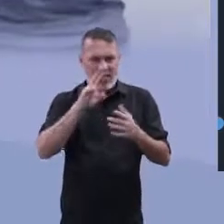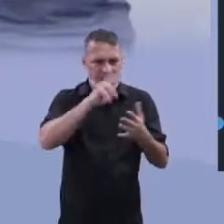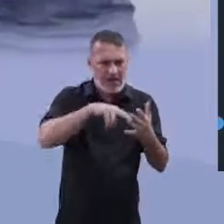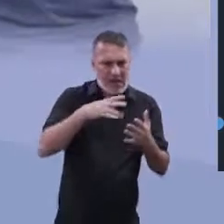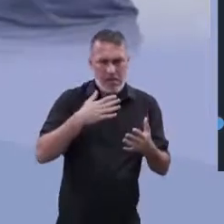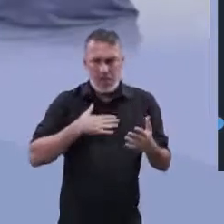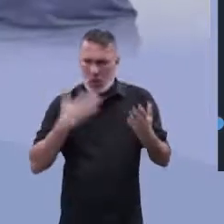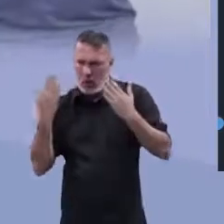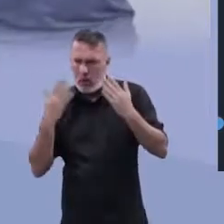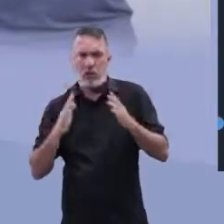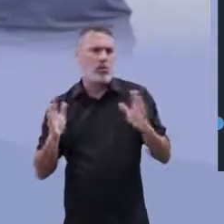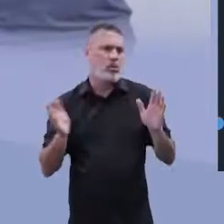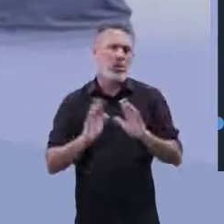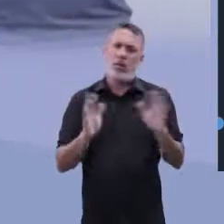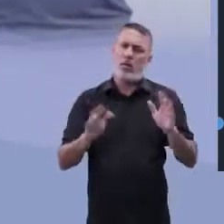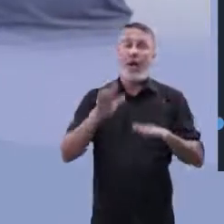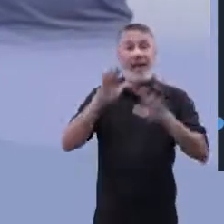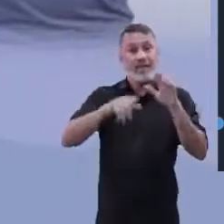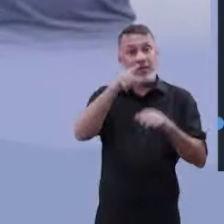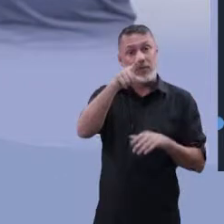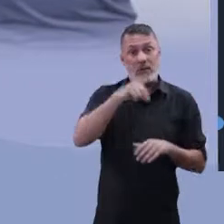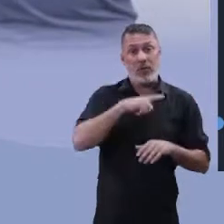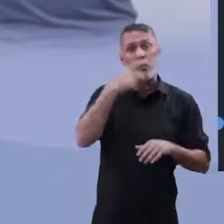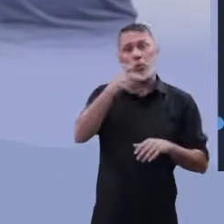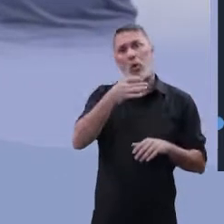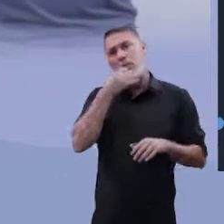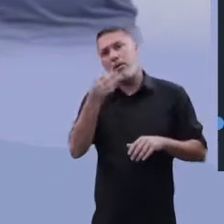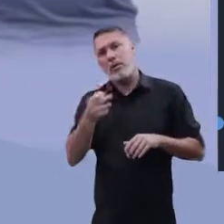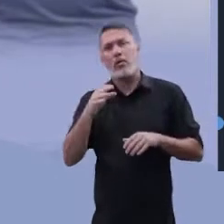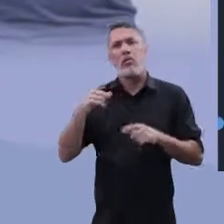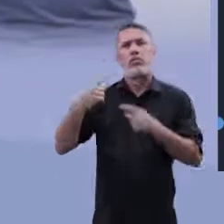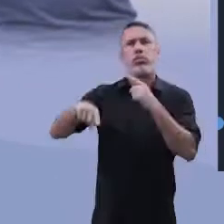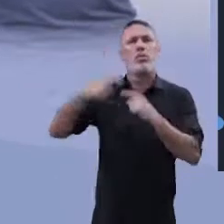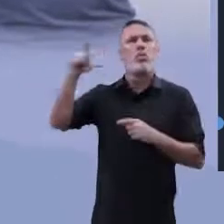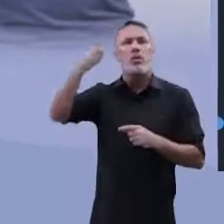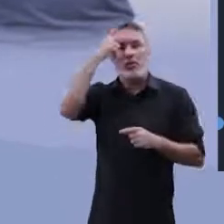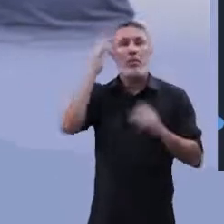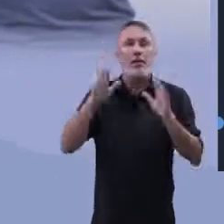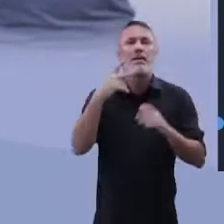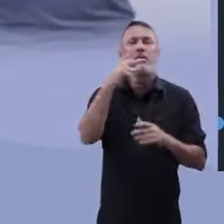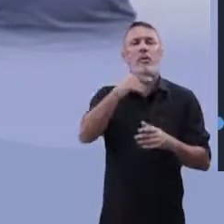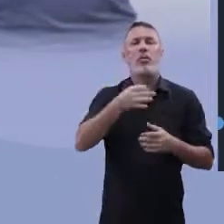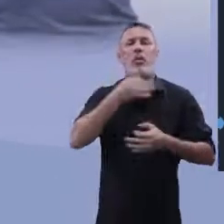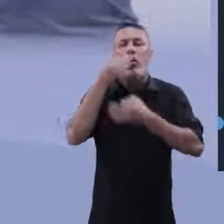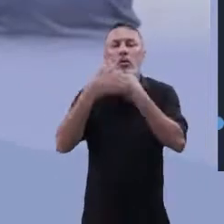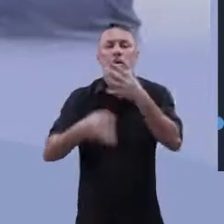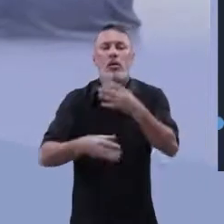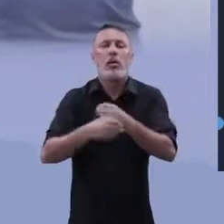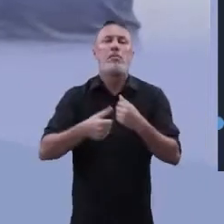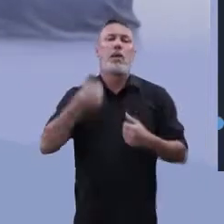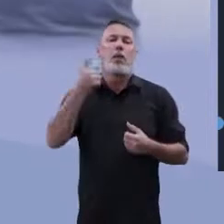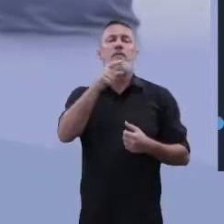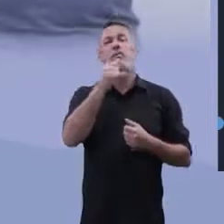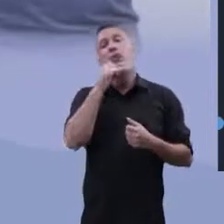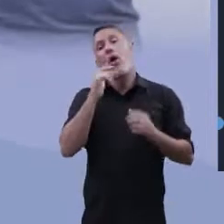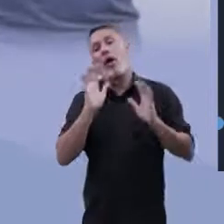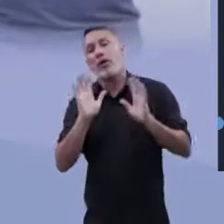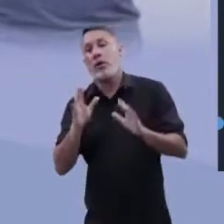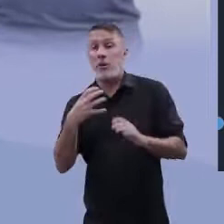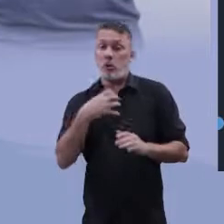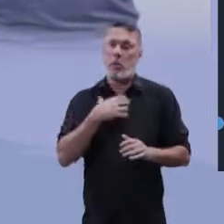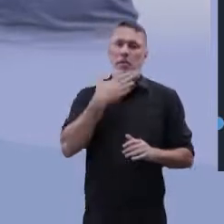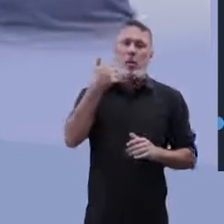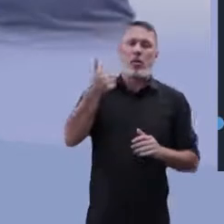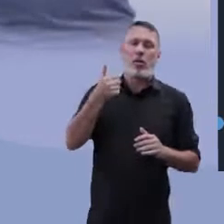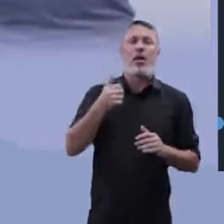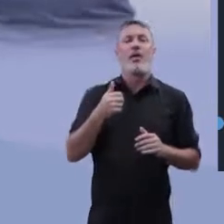texto, ele vai olhar... Não. Às vezes você tem um posicionamento totalmente contrário do outro, mas você fala, olha, desta forma